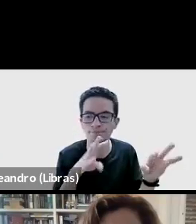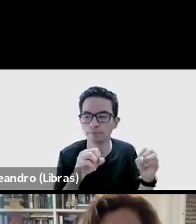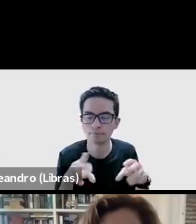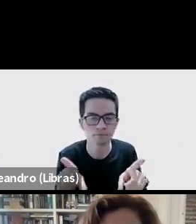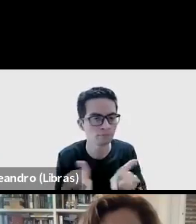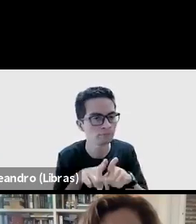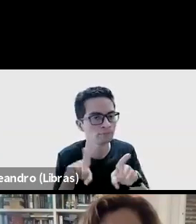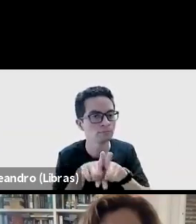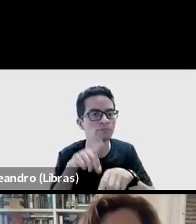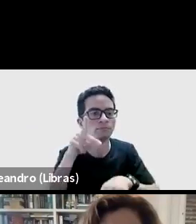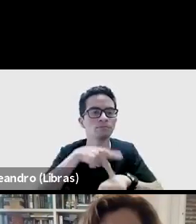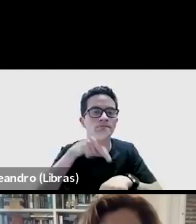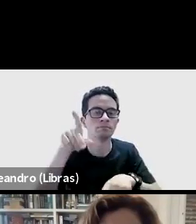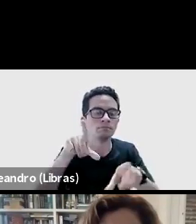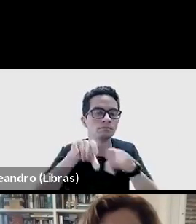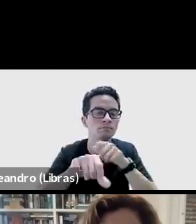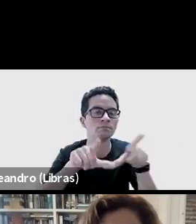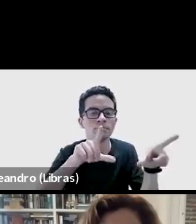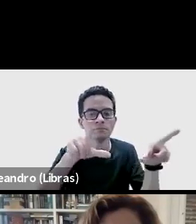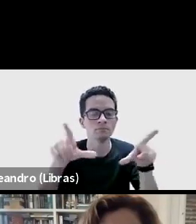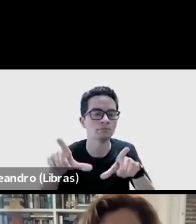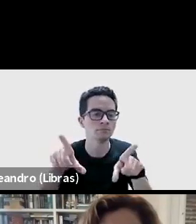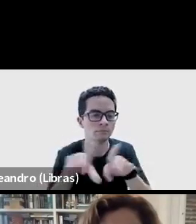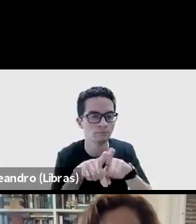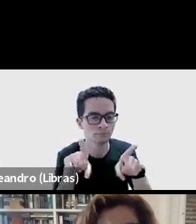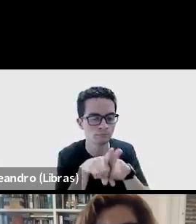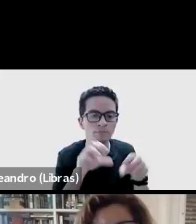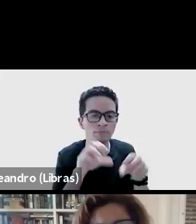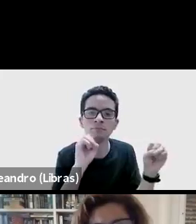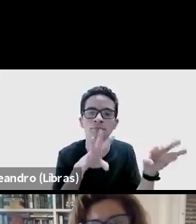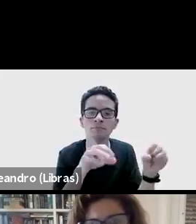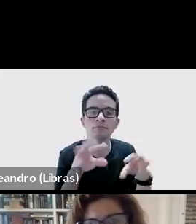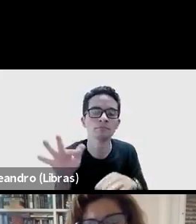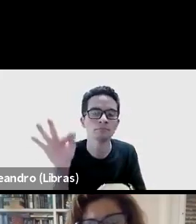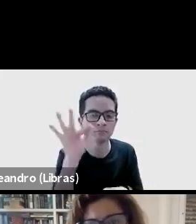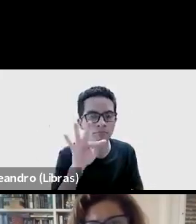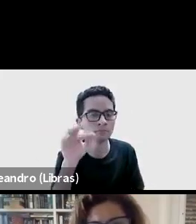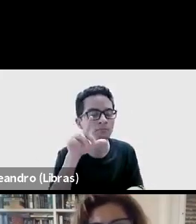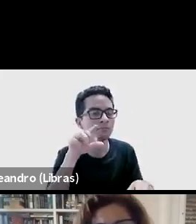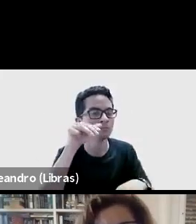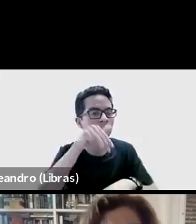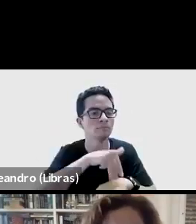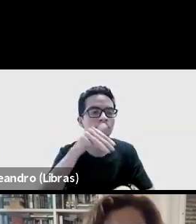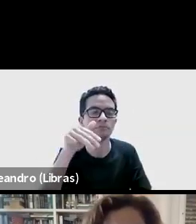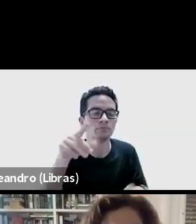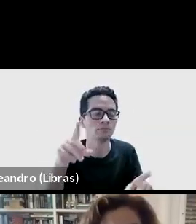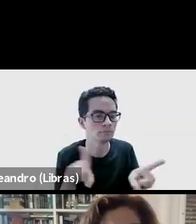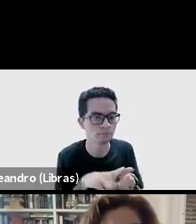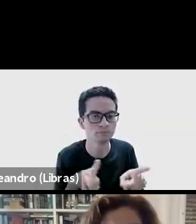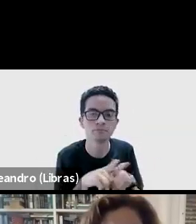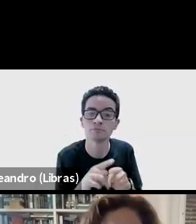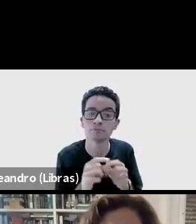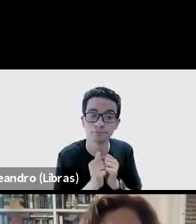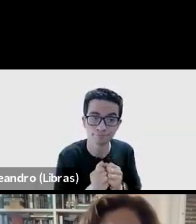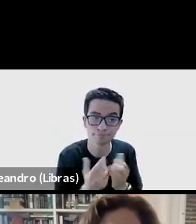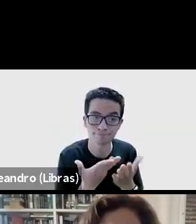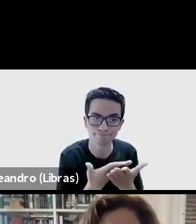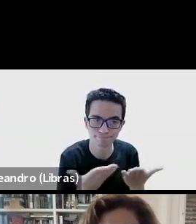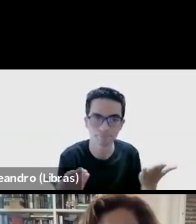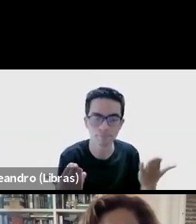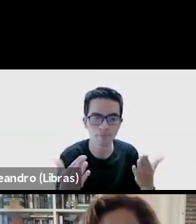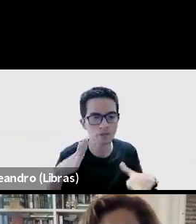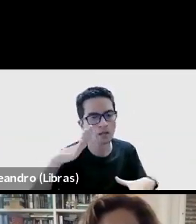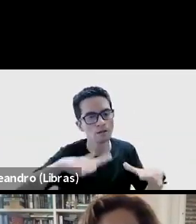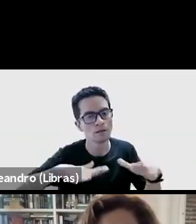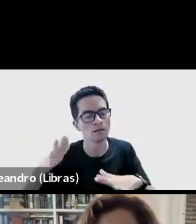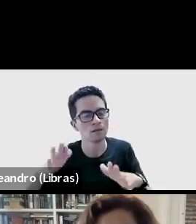pós-graduação, e nas orientações também de graduação, de mestrado, tenho trabalhado um pouco com isso. E também, aí, às vezes, a gente